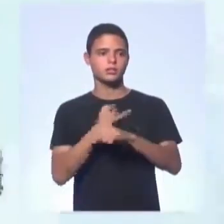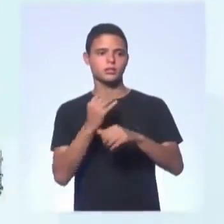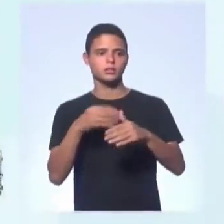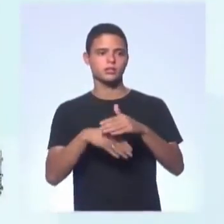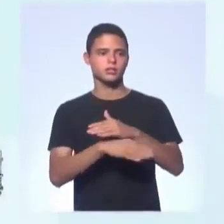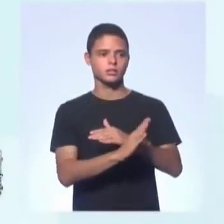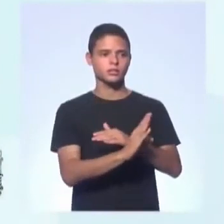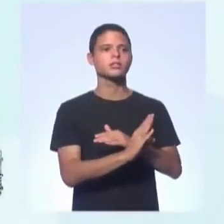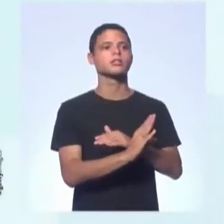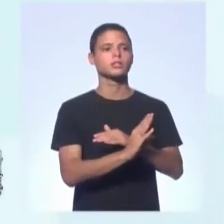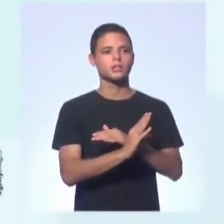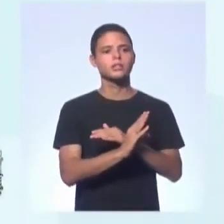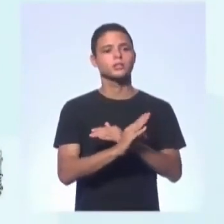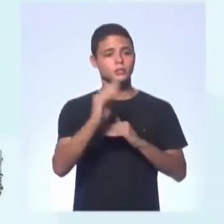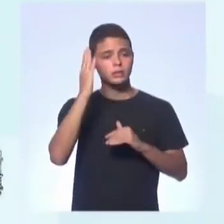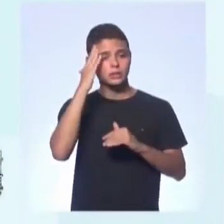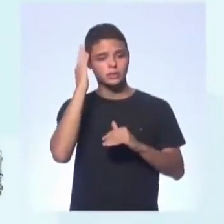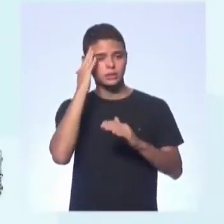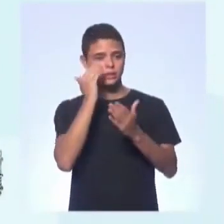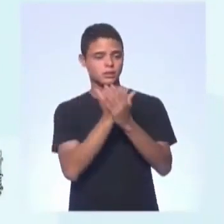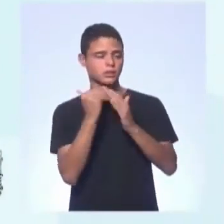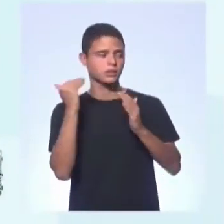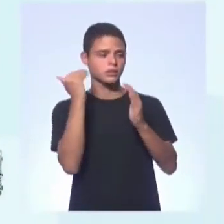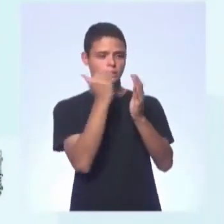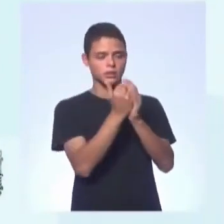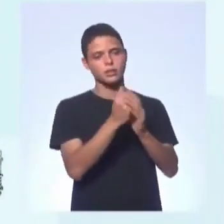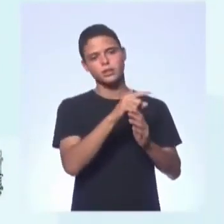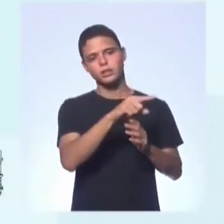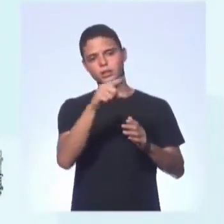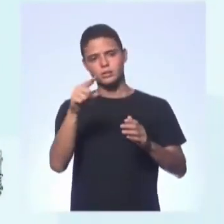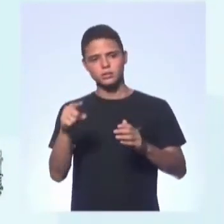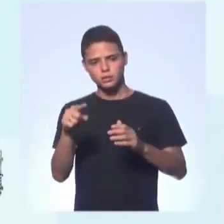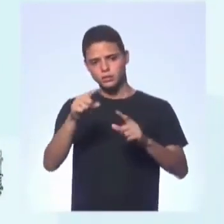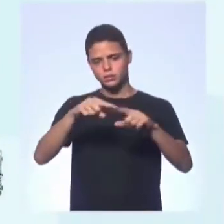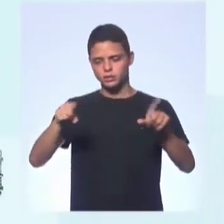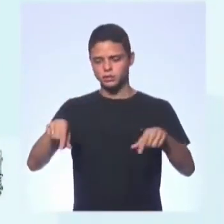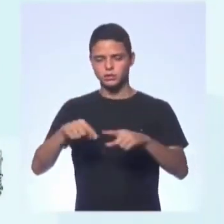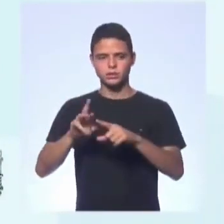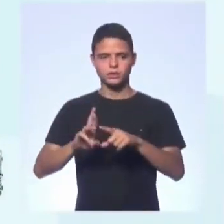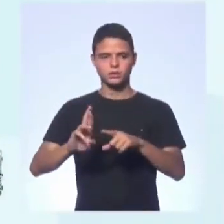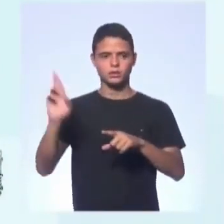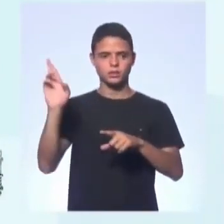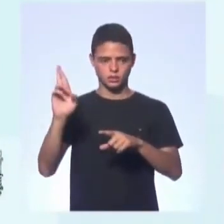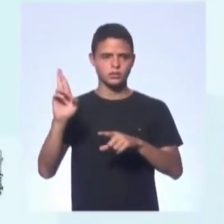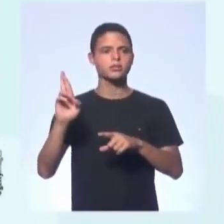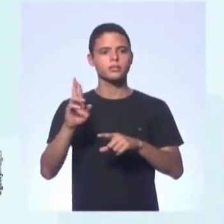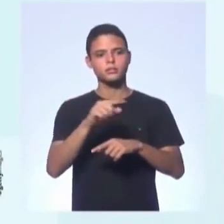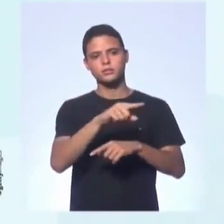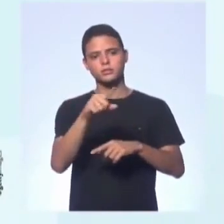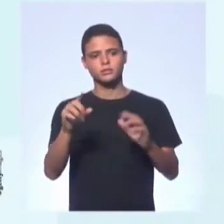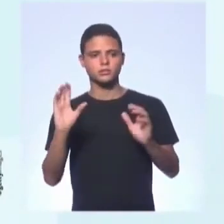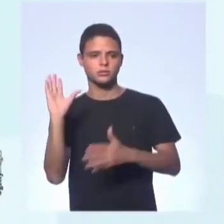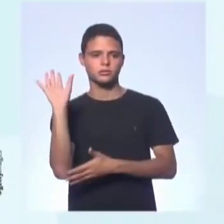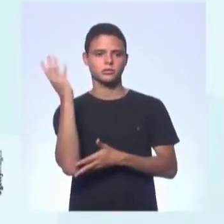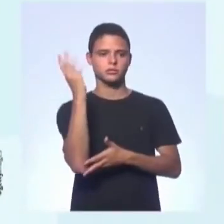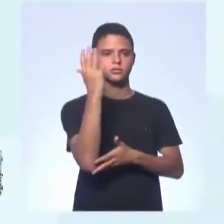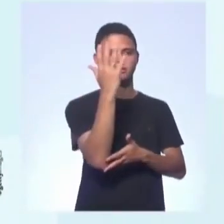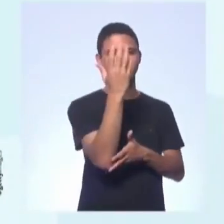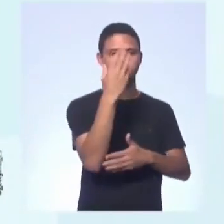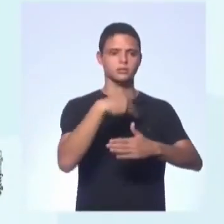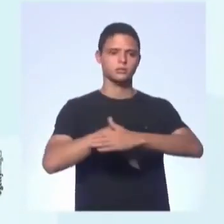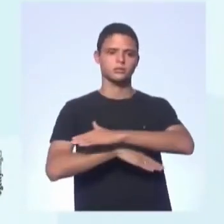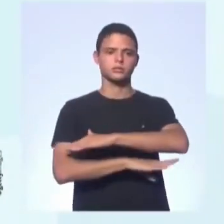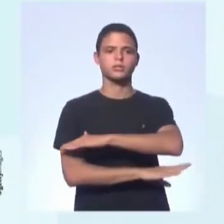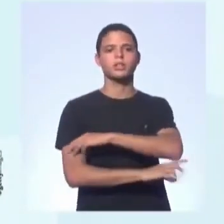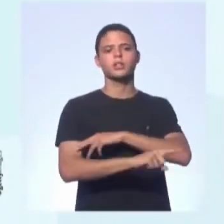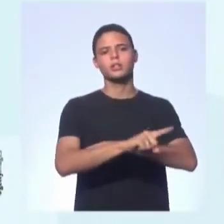Saiba Mais para fazer uma pesquisa aí dentro da Secretaria da Infraestrutura e Meio Ambiente, está aí o link para vocês pesquisarem, tá certo, pessoal?